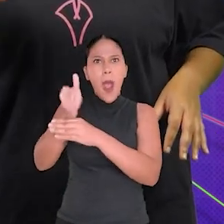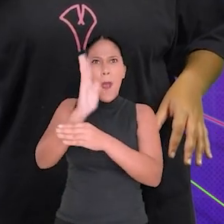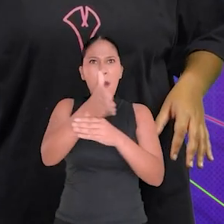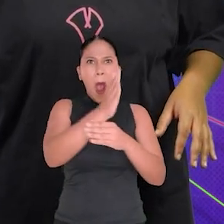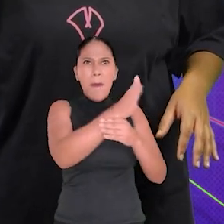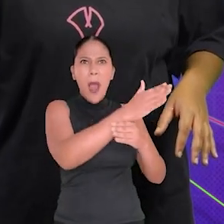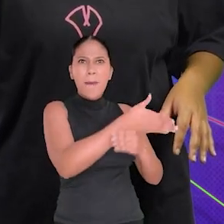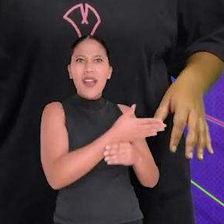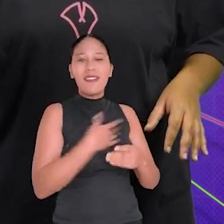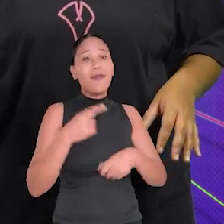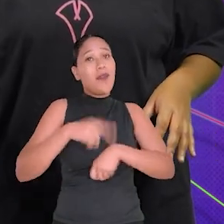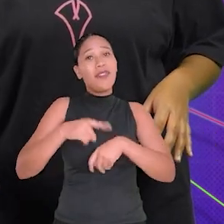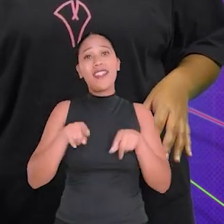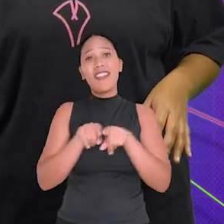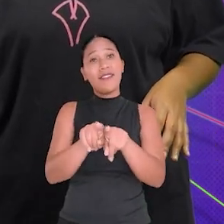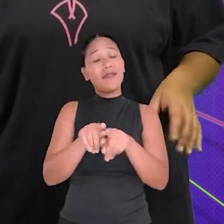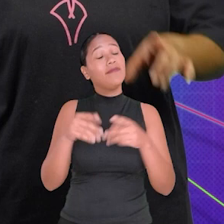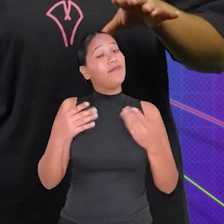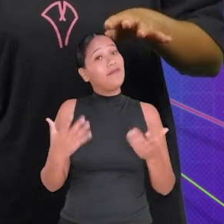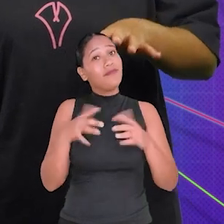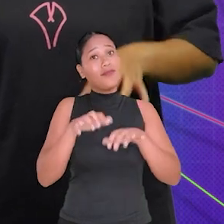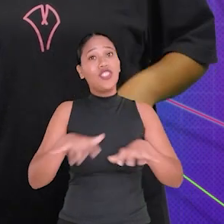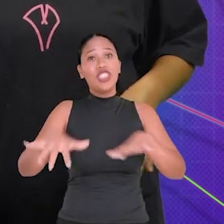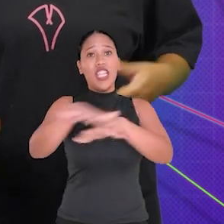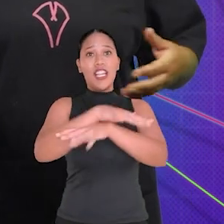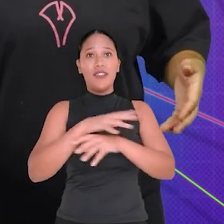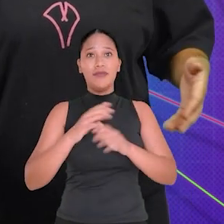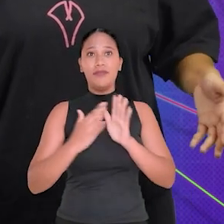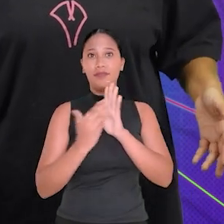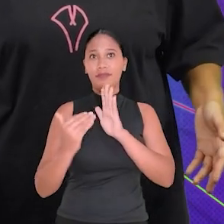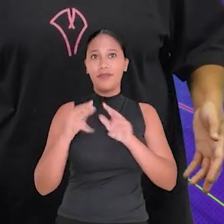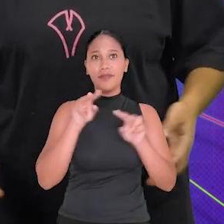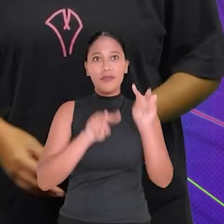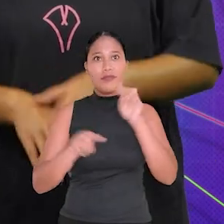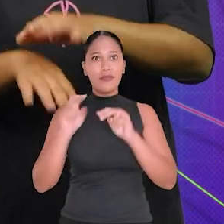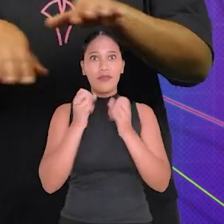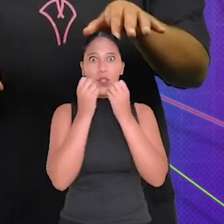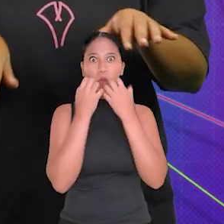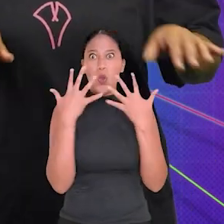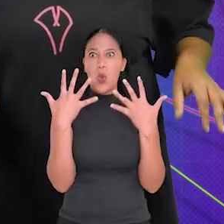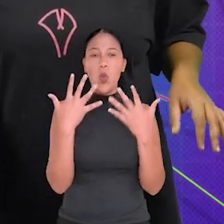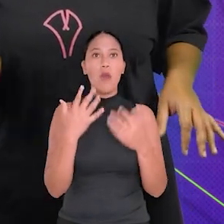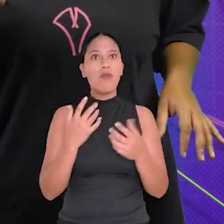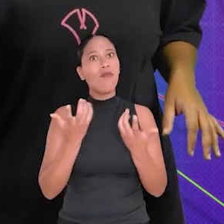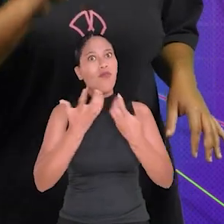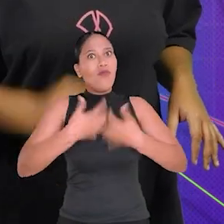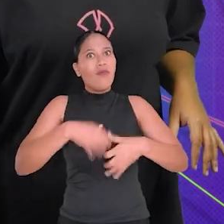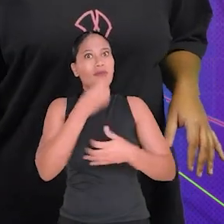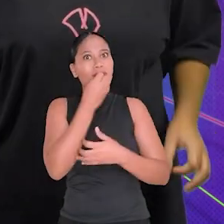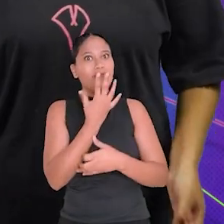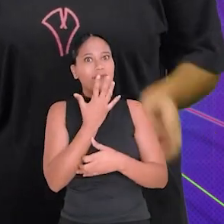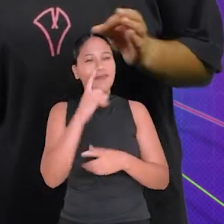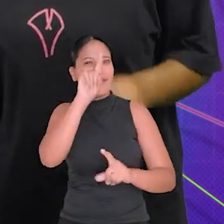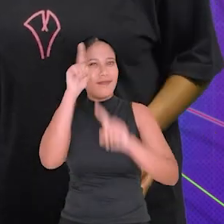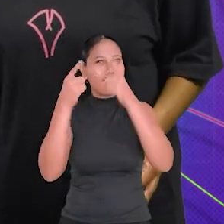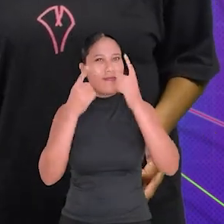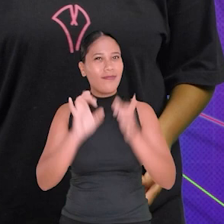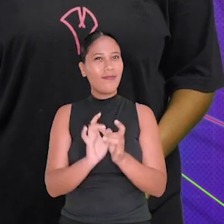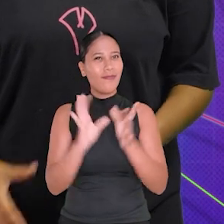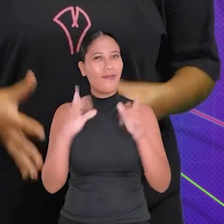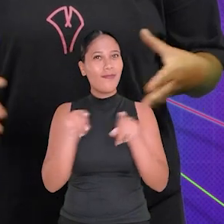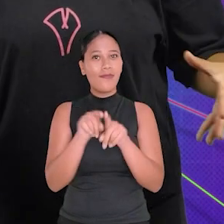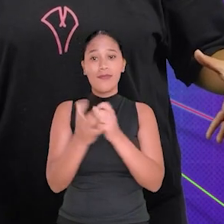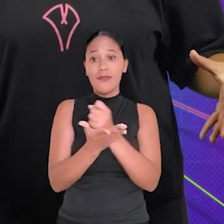tempo, aumentando a eficácia da defesa. No geral, a estética visual desse jogo é vibrante, funcional e criativa. A geometria